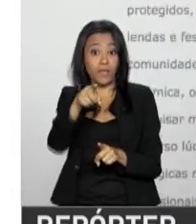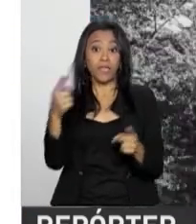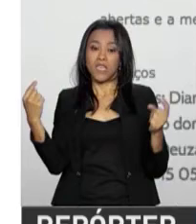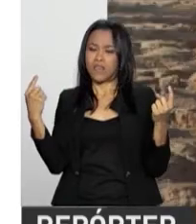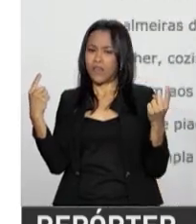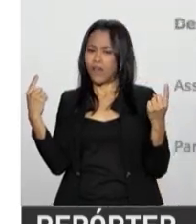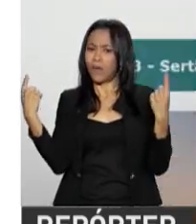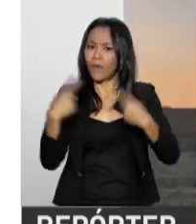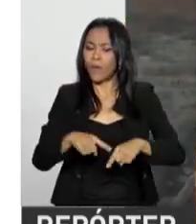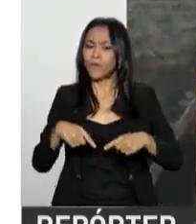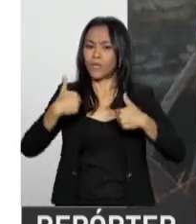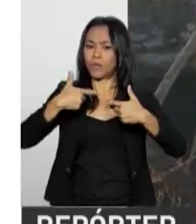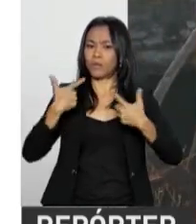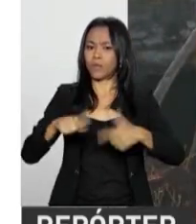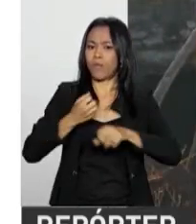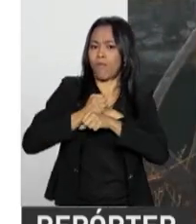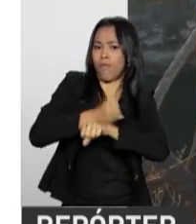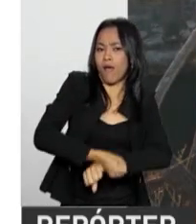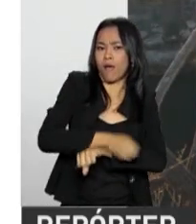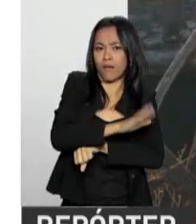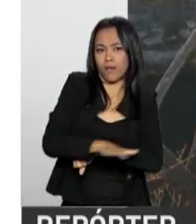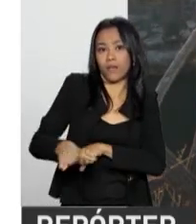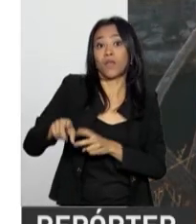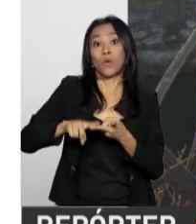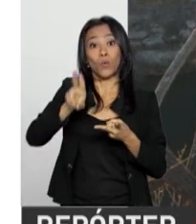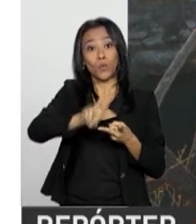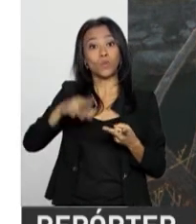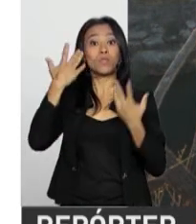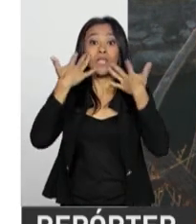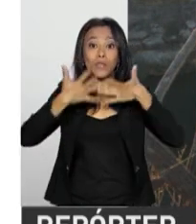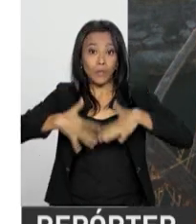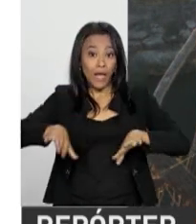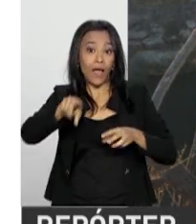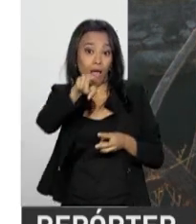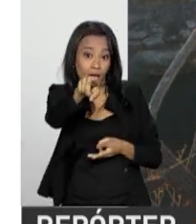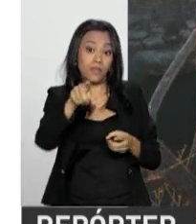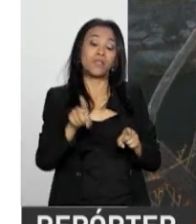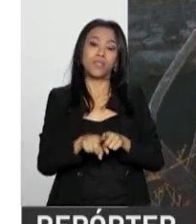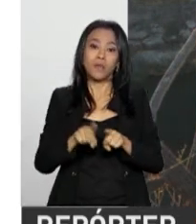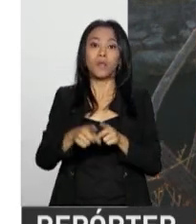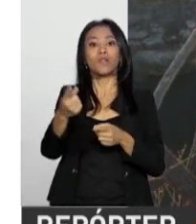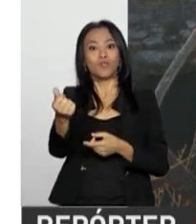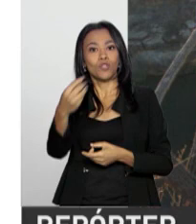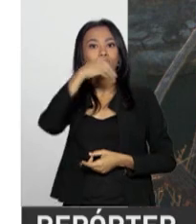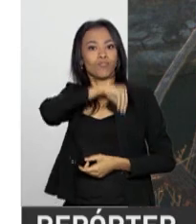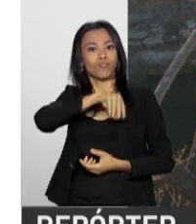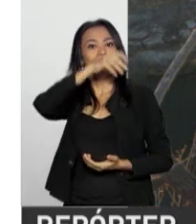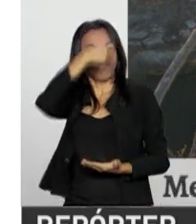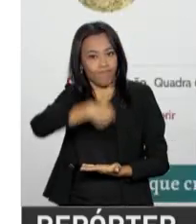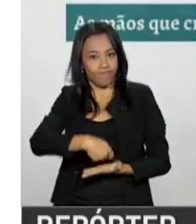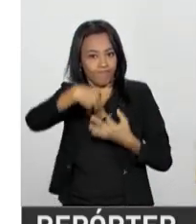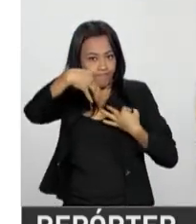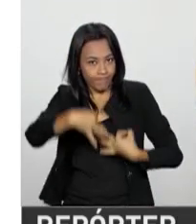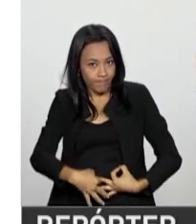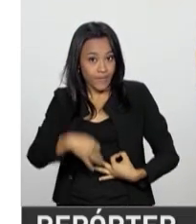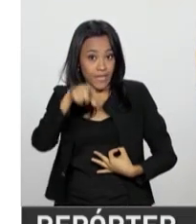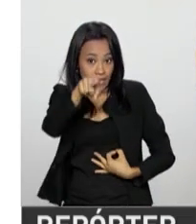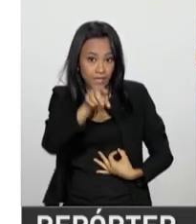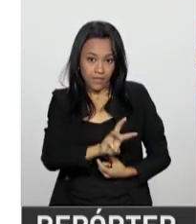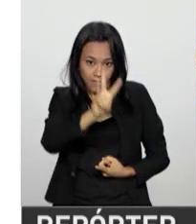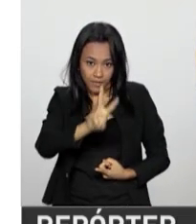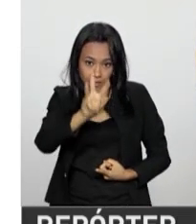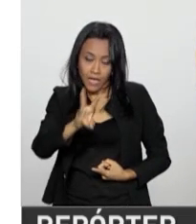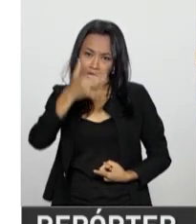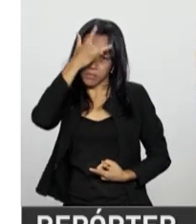infantil uso sustentável dos recursos naturais ea remuneração justa dos artistas neste portal os